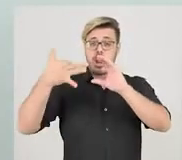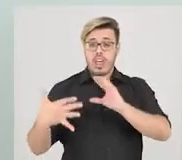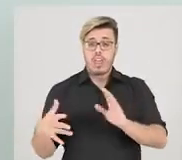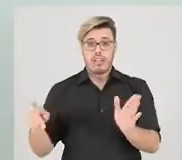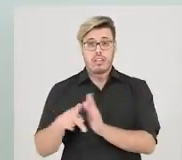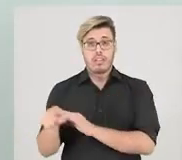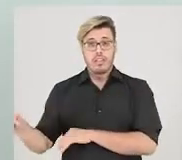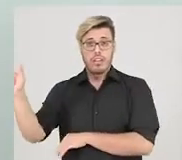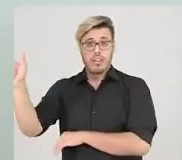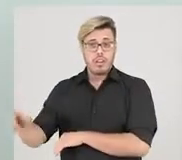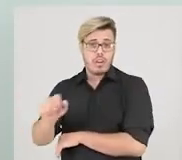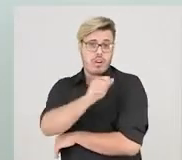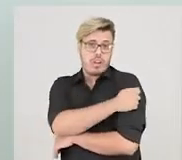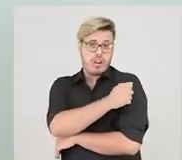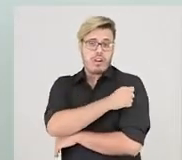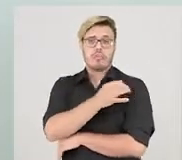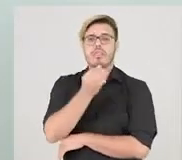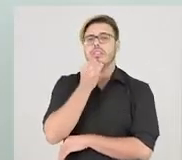como